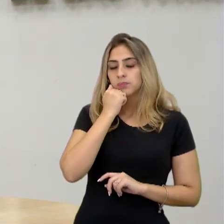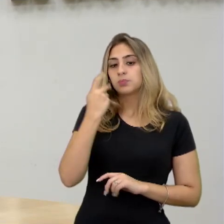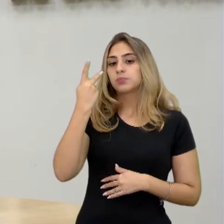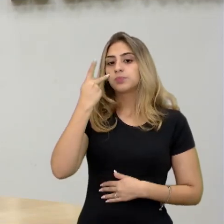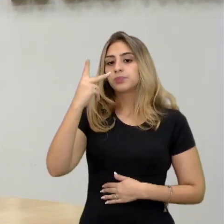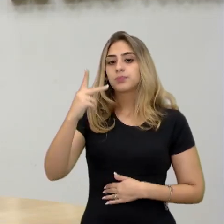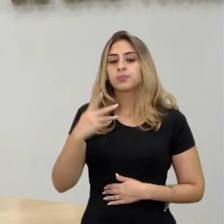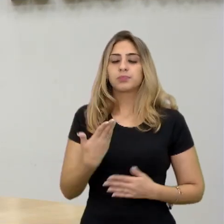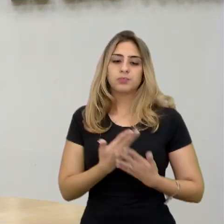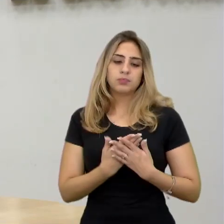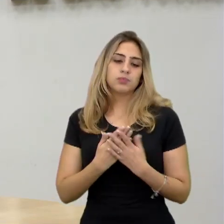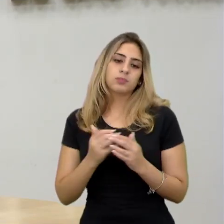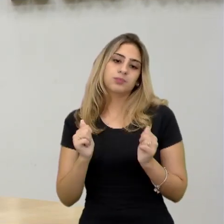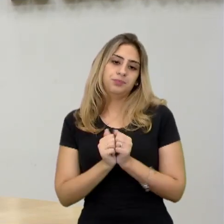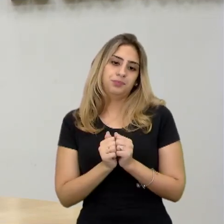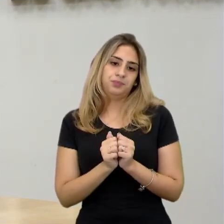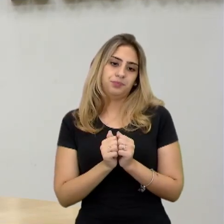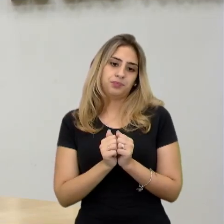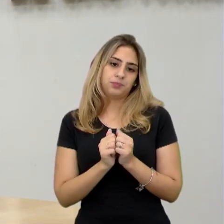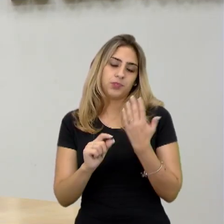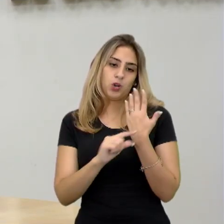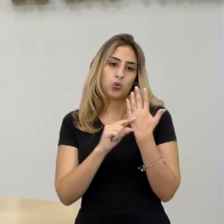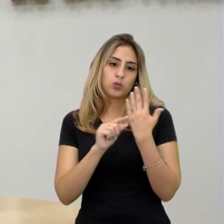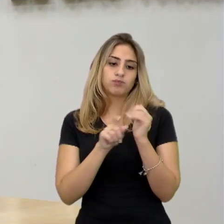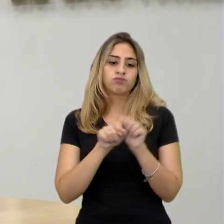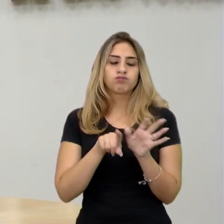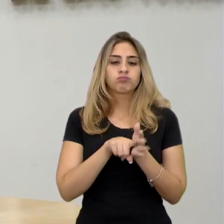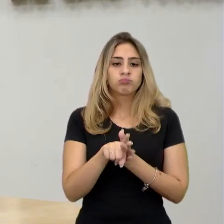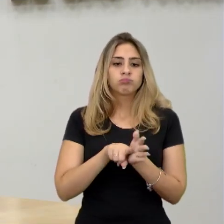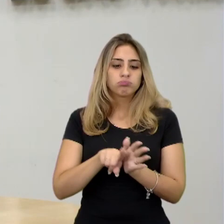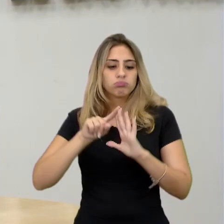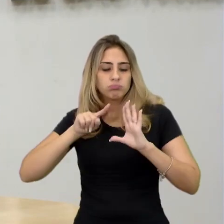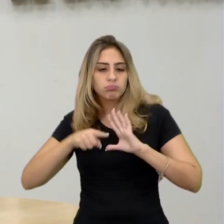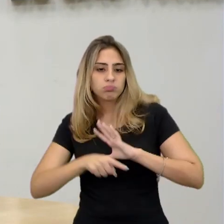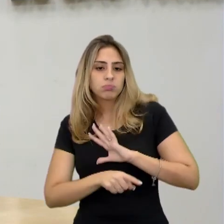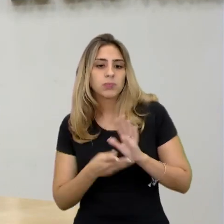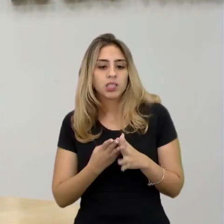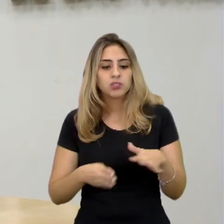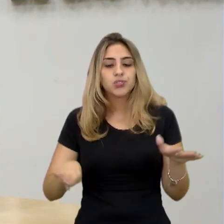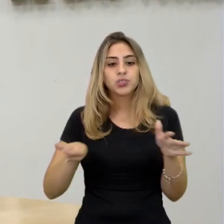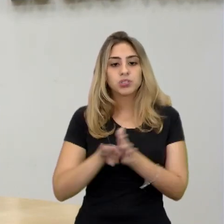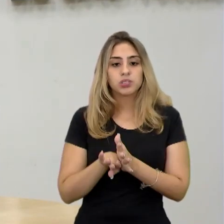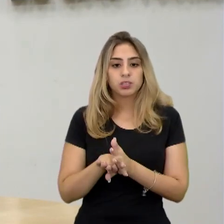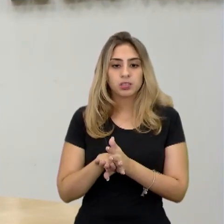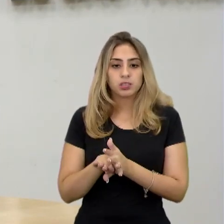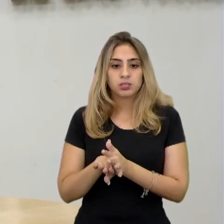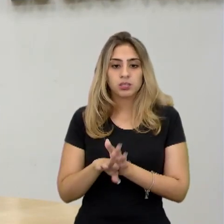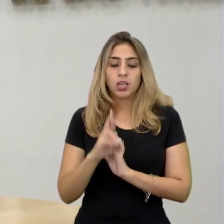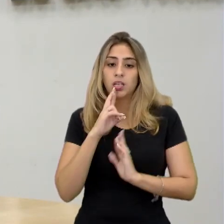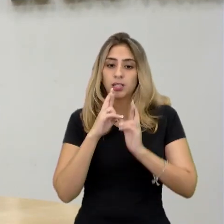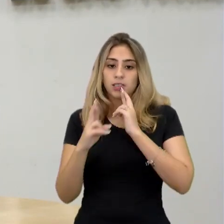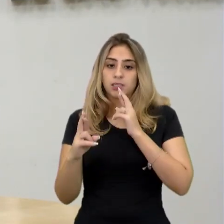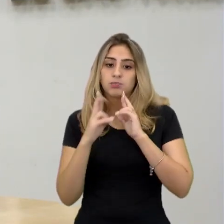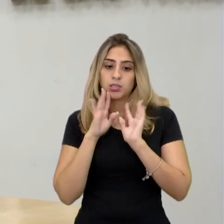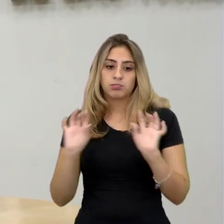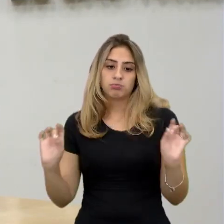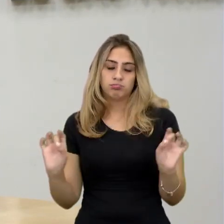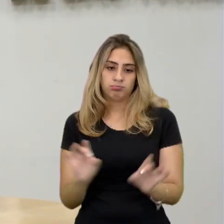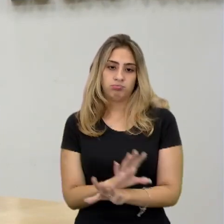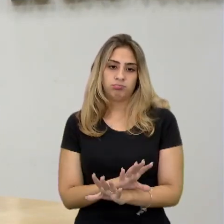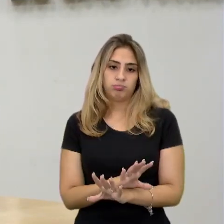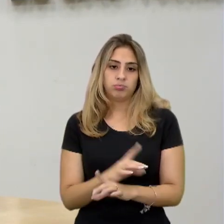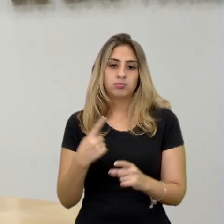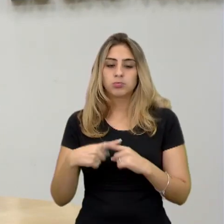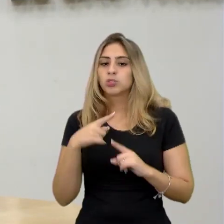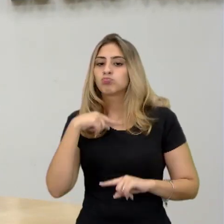para estudar autores, para fazer pesquisas, para se aprofundar e para chegar em respostas concretas.